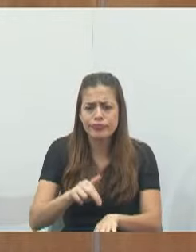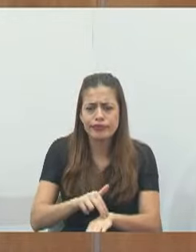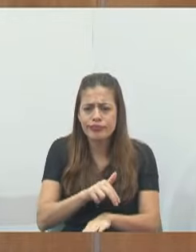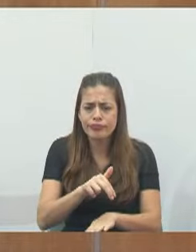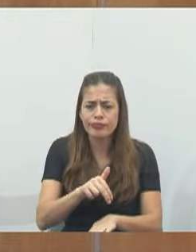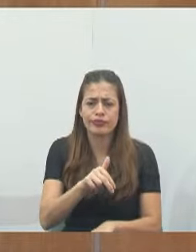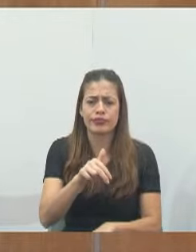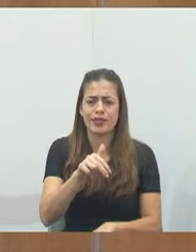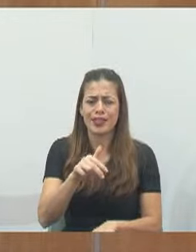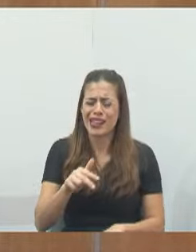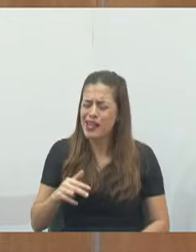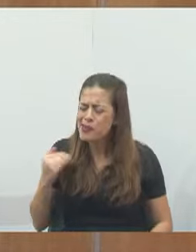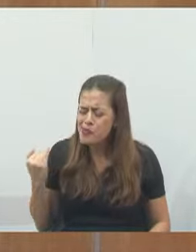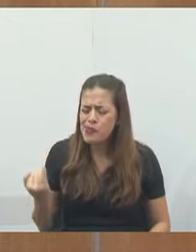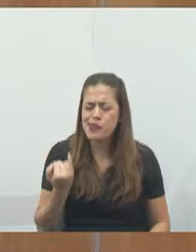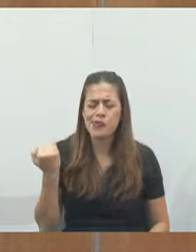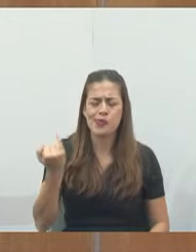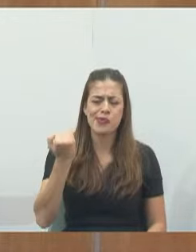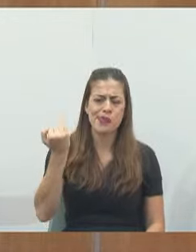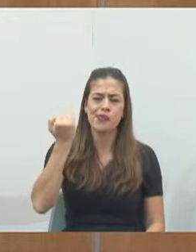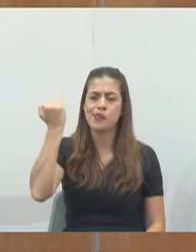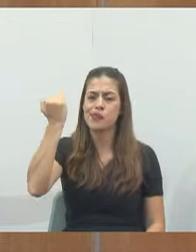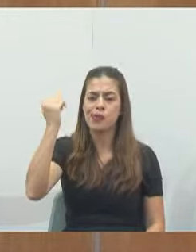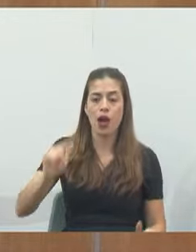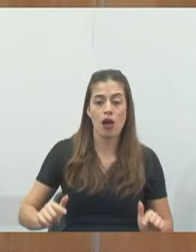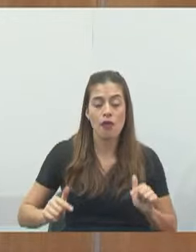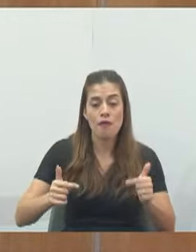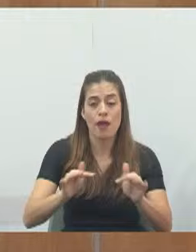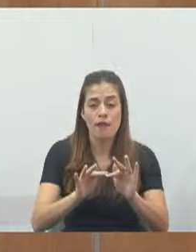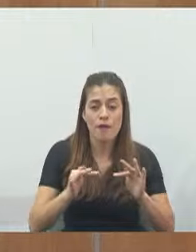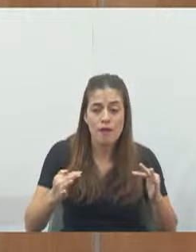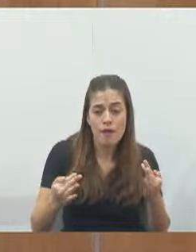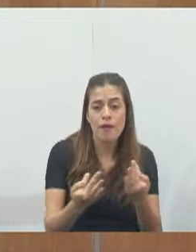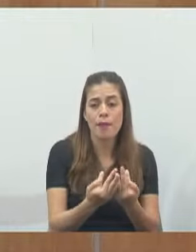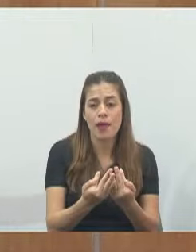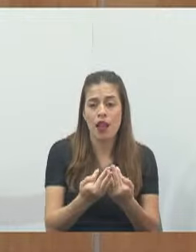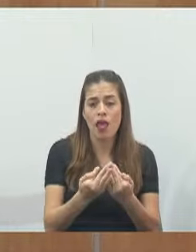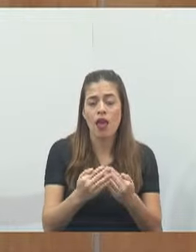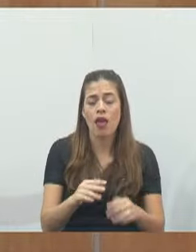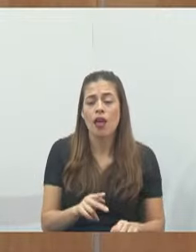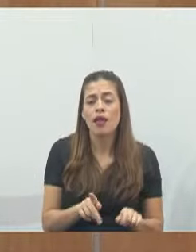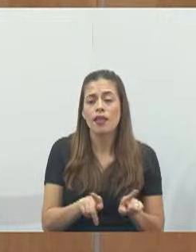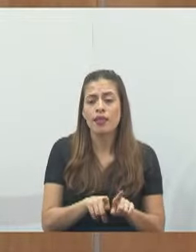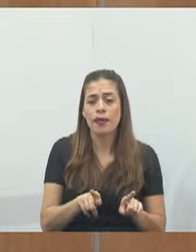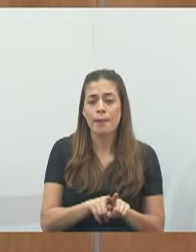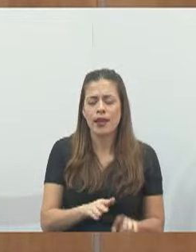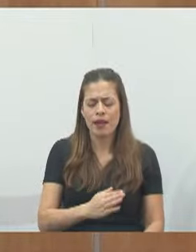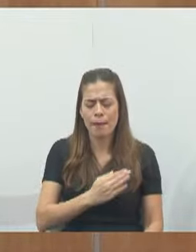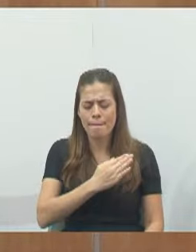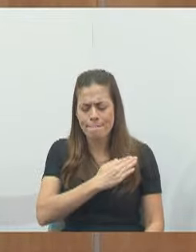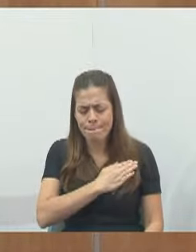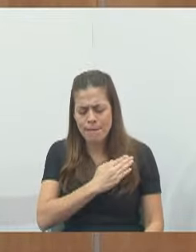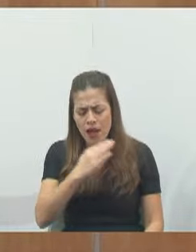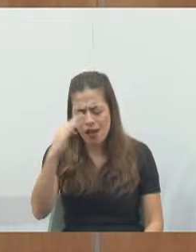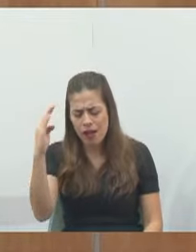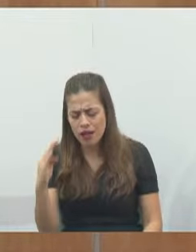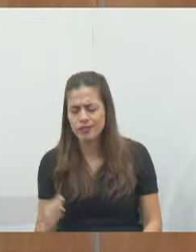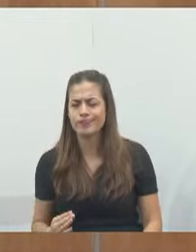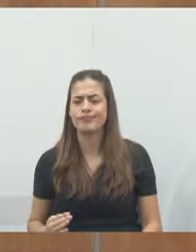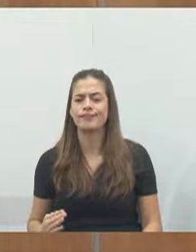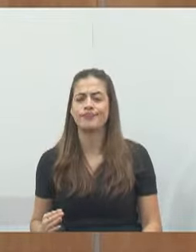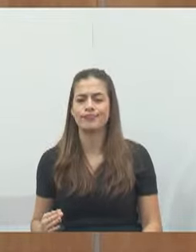É muito, muito importante a defesa da família e da pátria. E precisamos